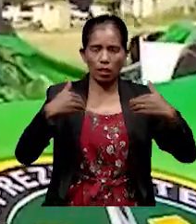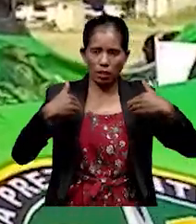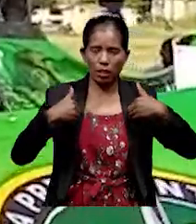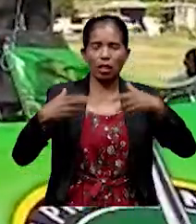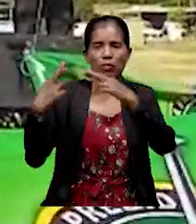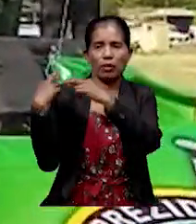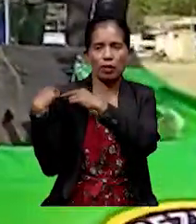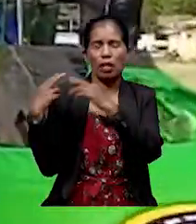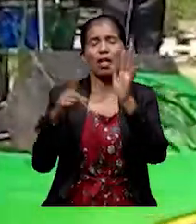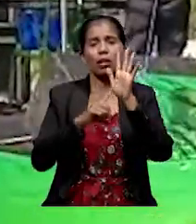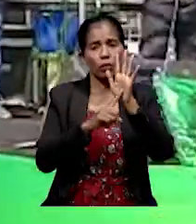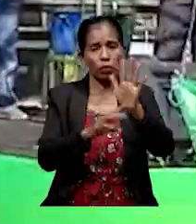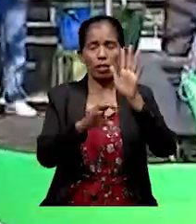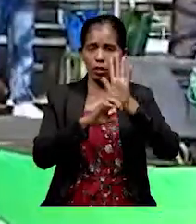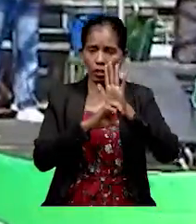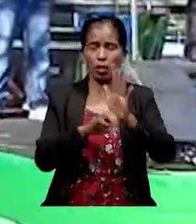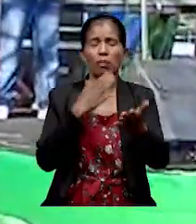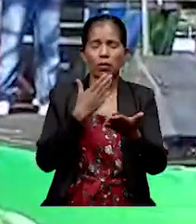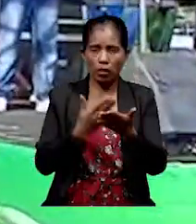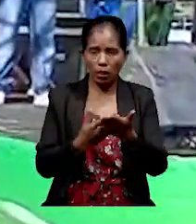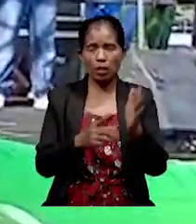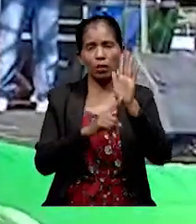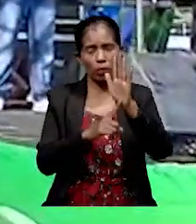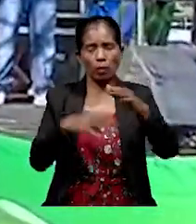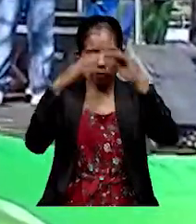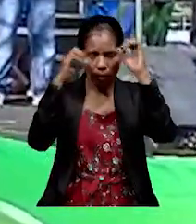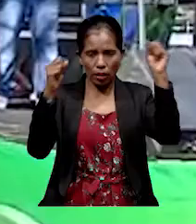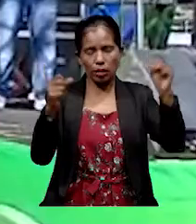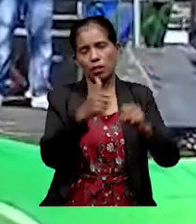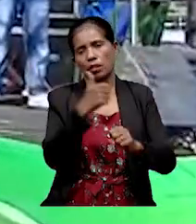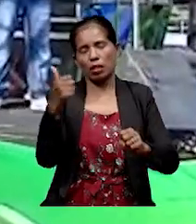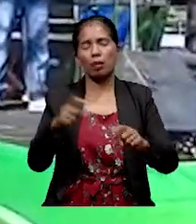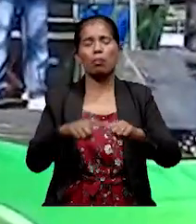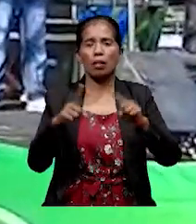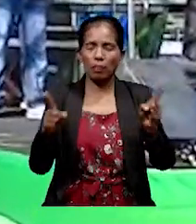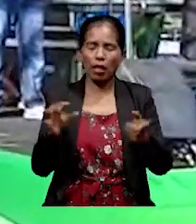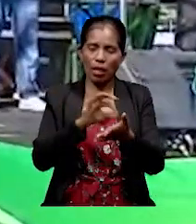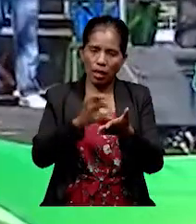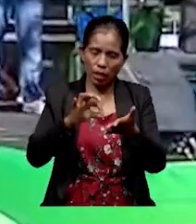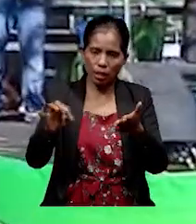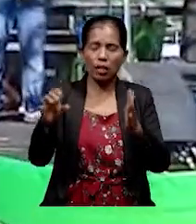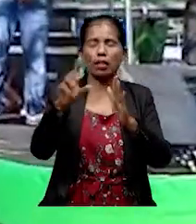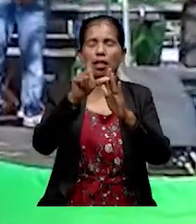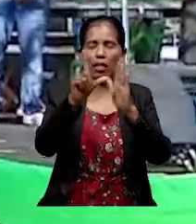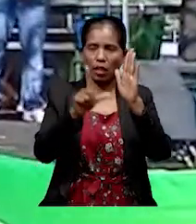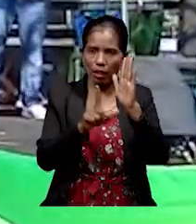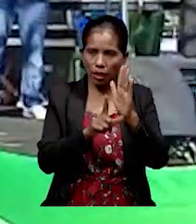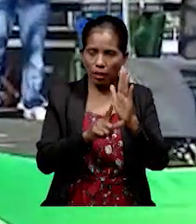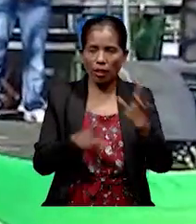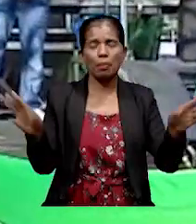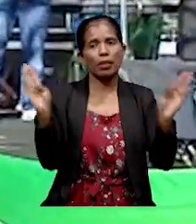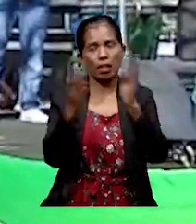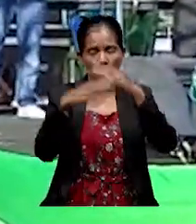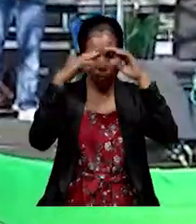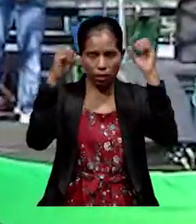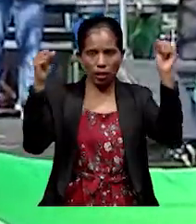a tudo exemplo dia, para presidente ser seu. Mas bem, nem aquele que tem a Constituição, sai de para presidente, cai